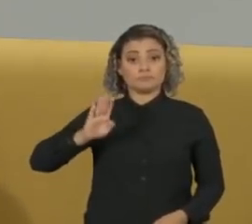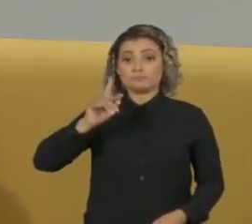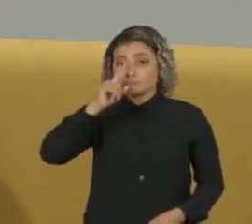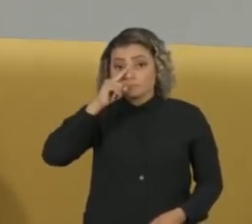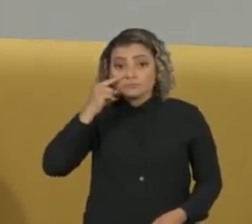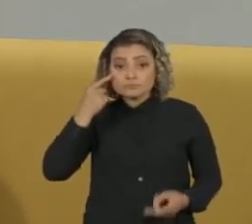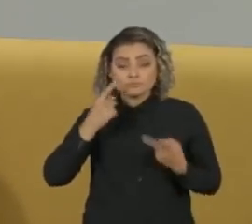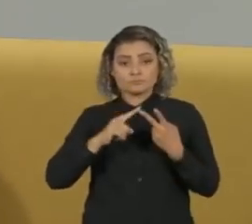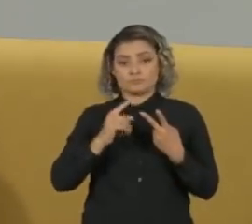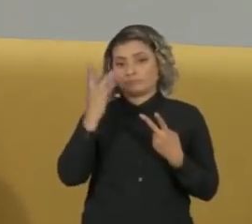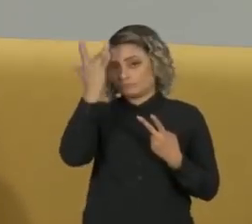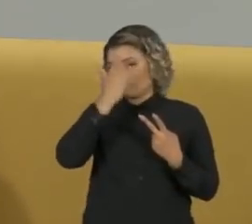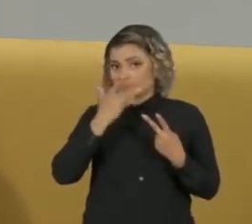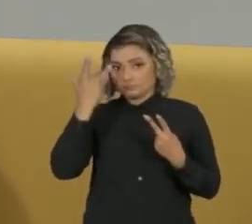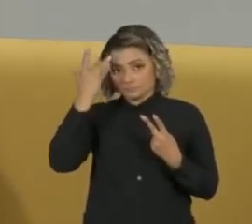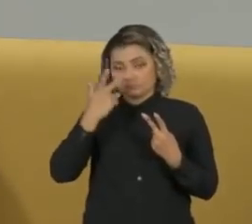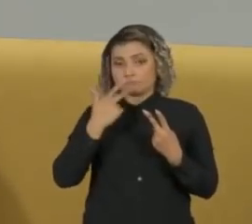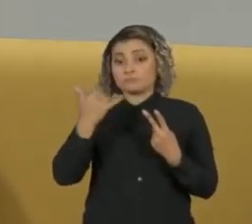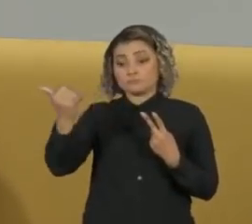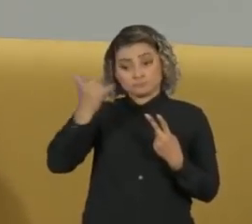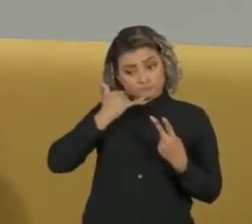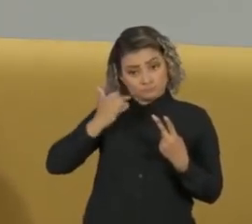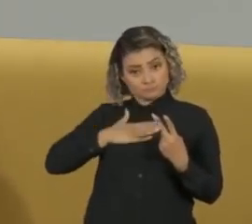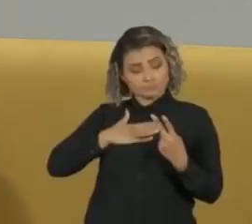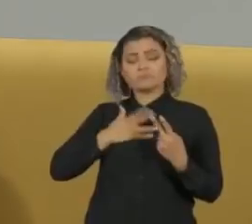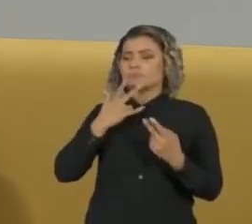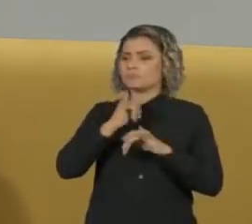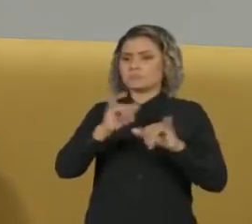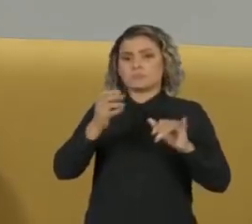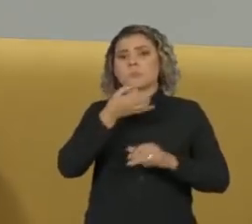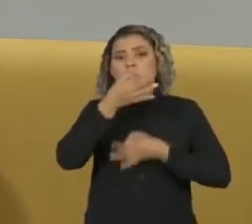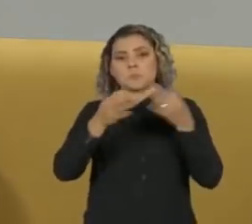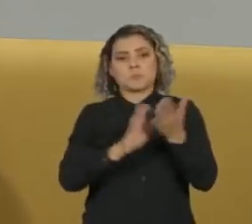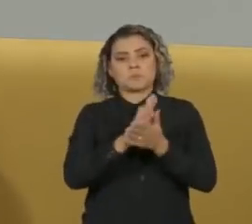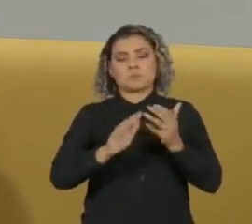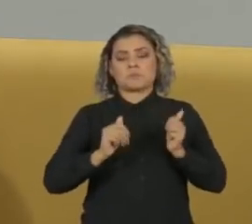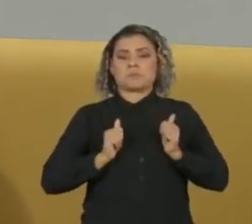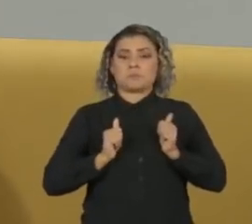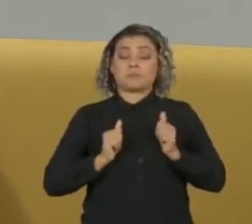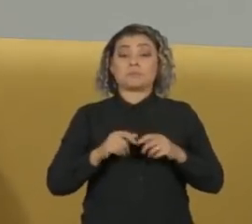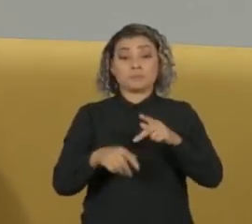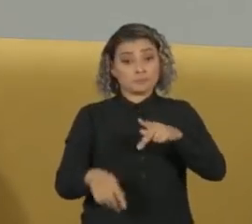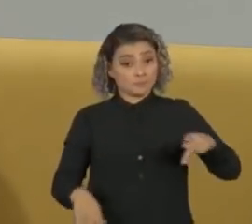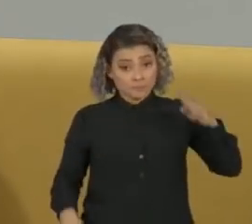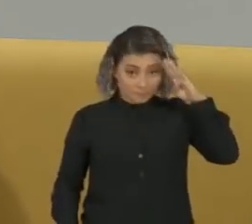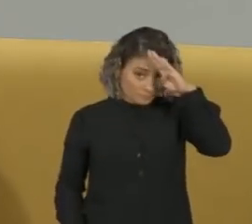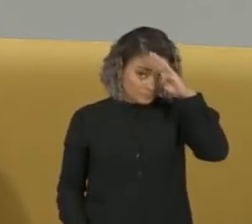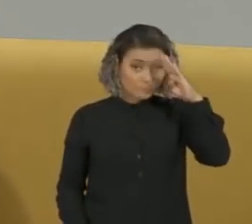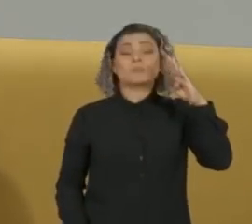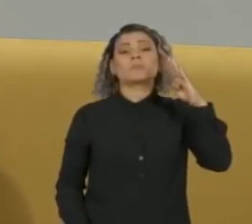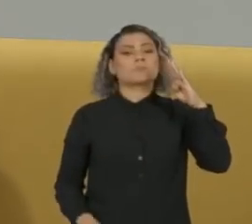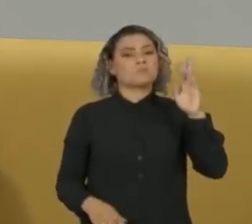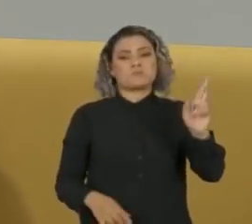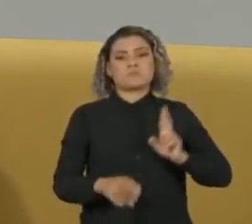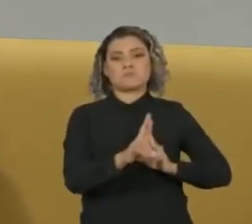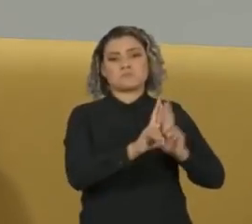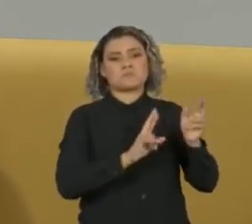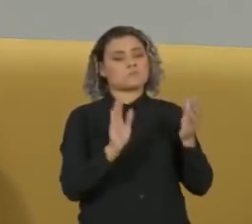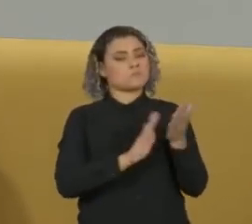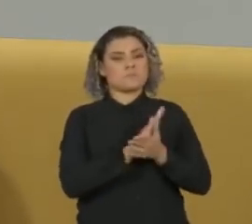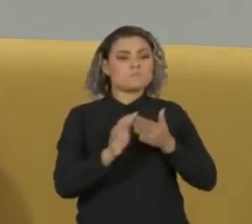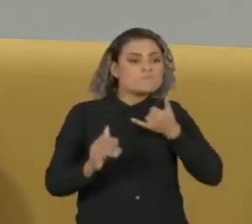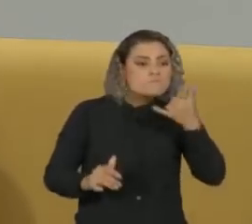e Fernando Haddad informaram por telefone que não vão se manifestar sobre o caso. O presidente Jair Bolsonaro não respondeu ao